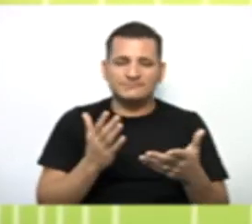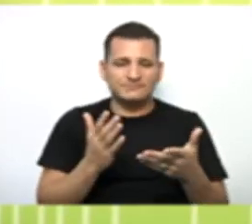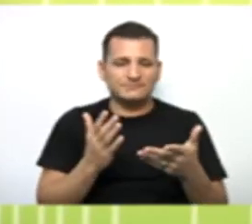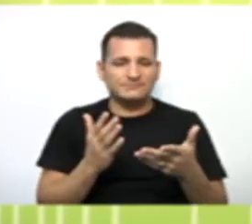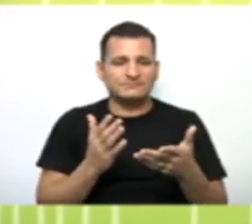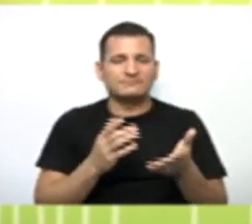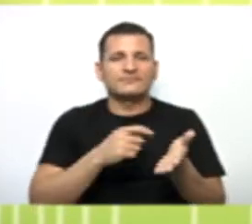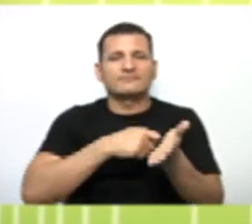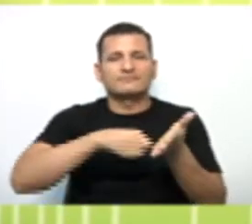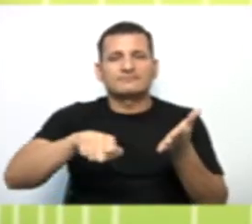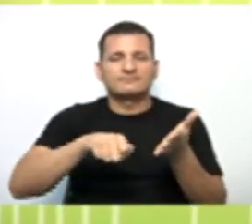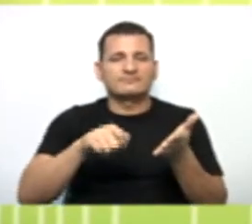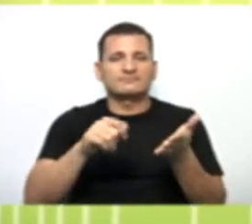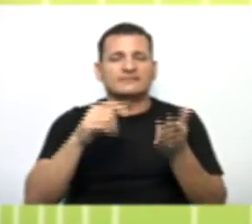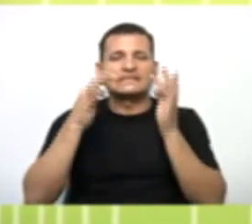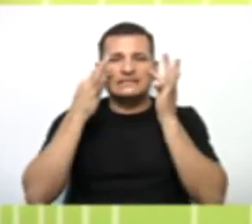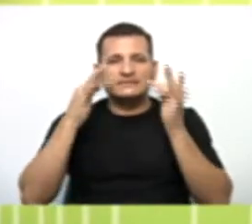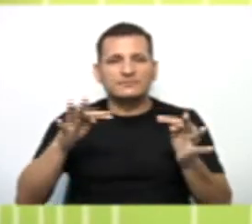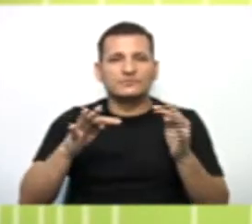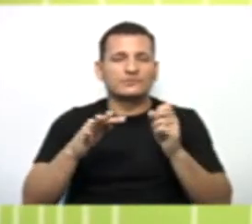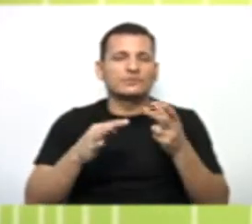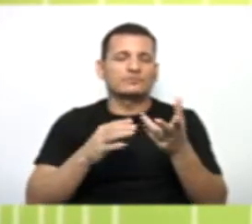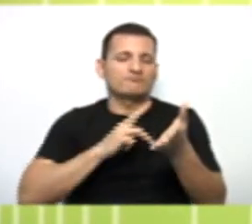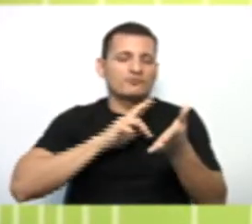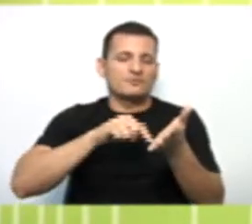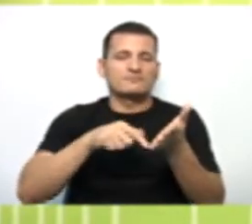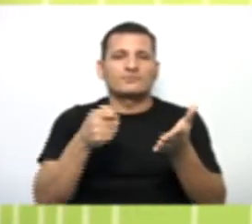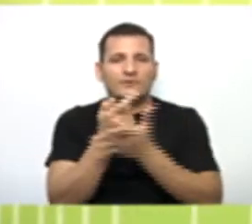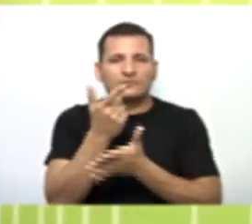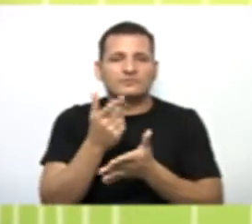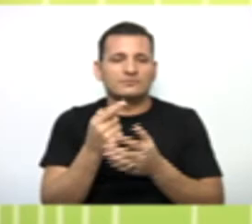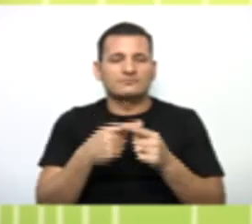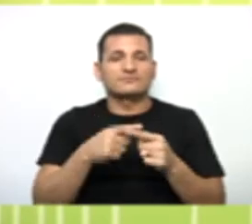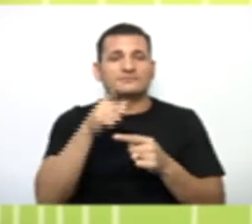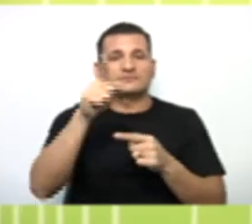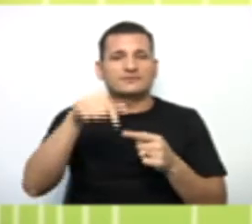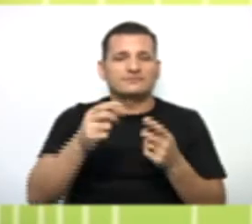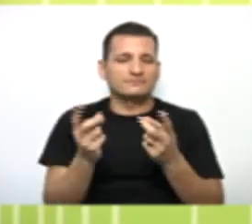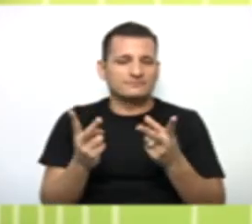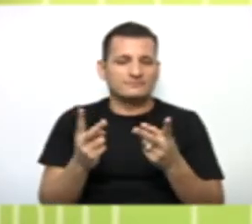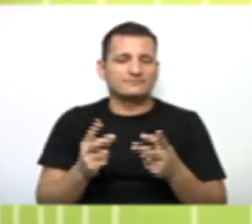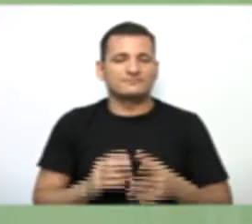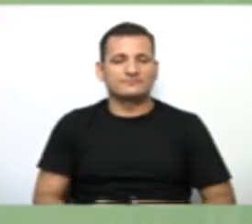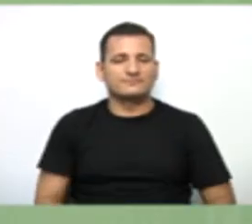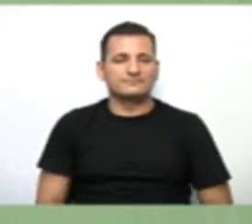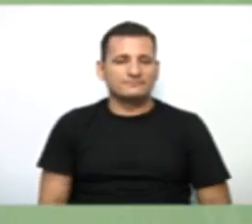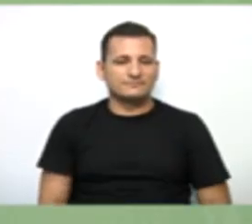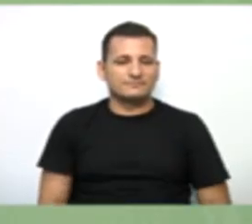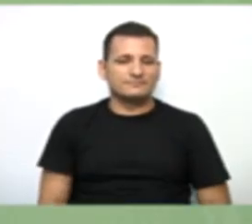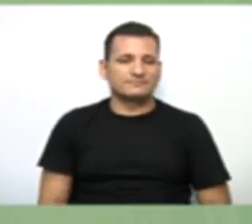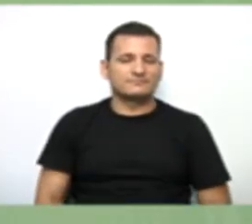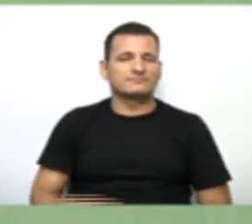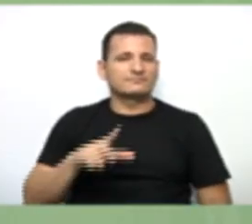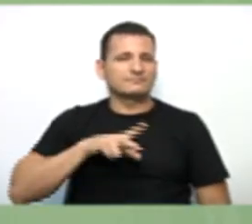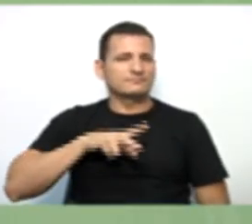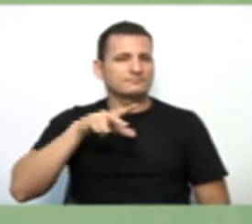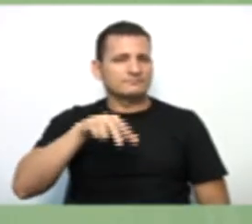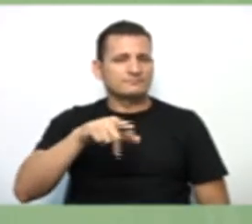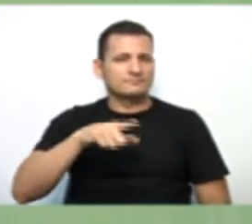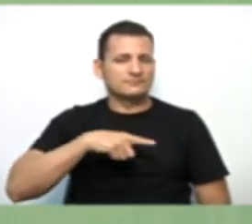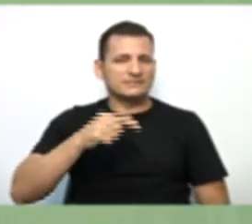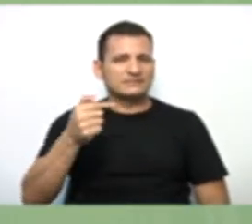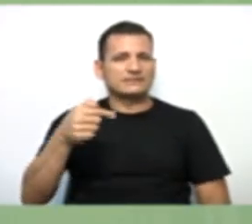aí assina lá em testemunho, assina lá no nome do comprador, sendo você que você é o vendedor. Vamos lá, seguindo. Portugal tem 7 de